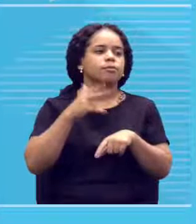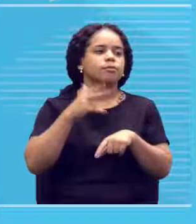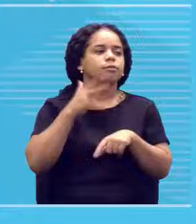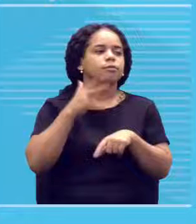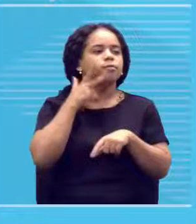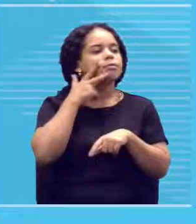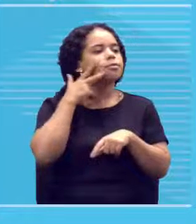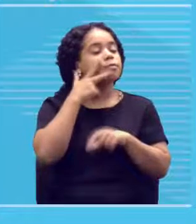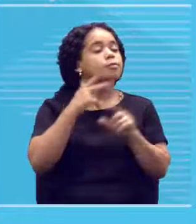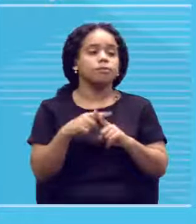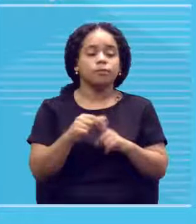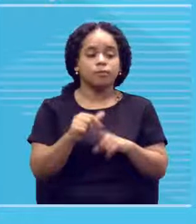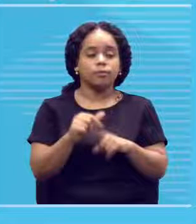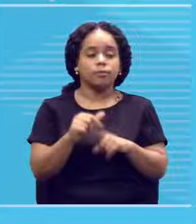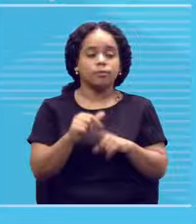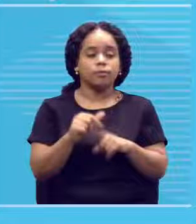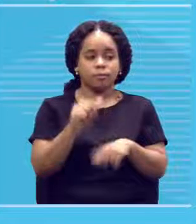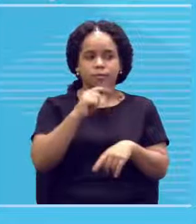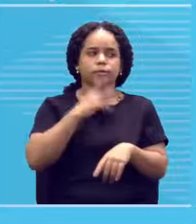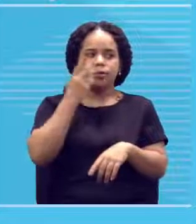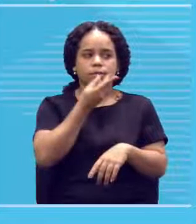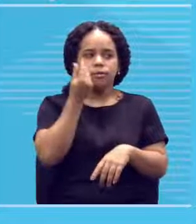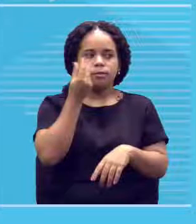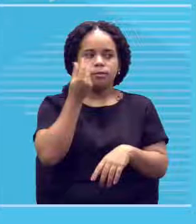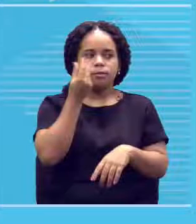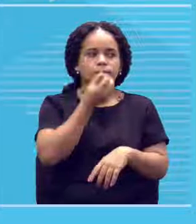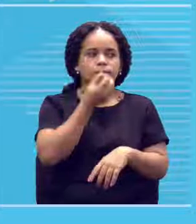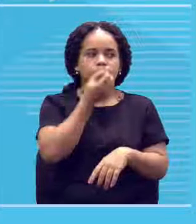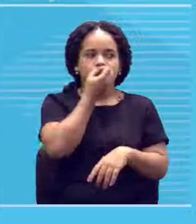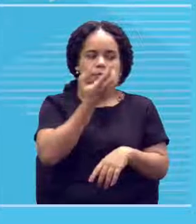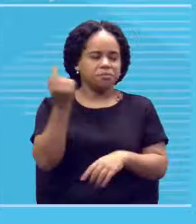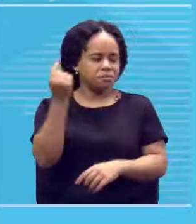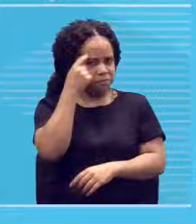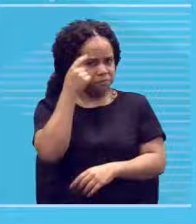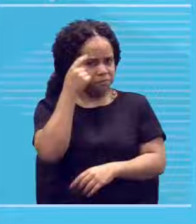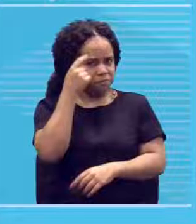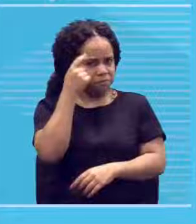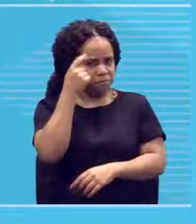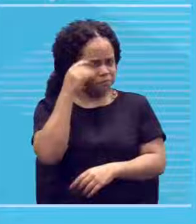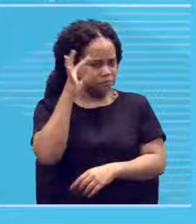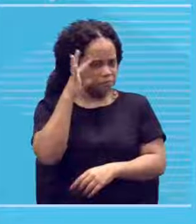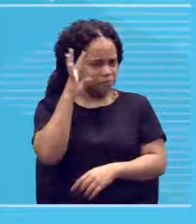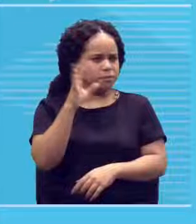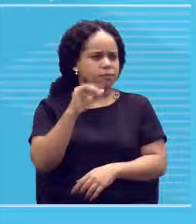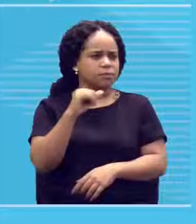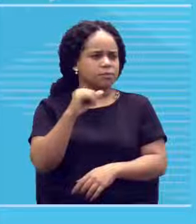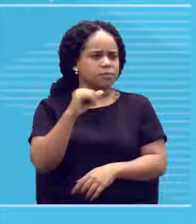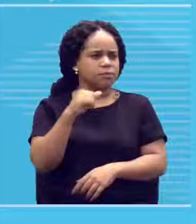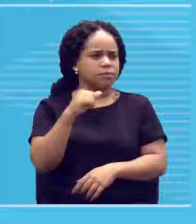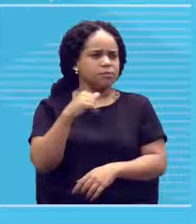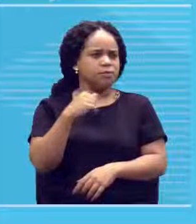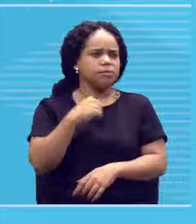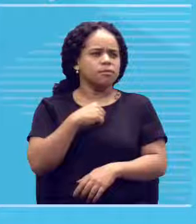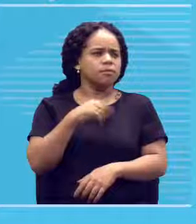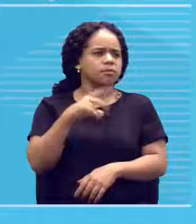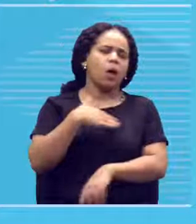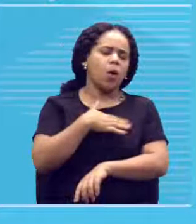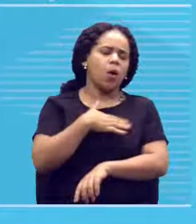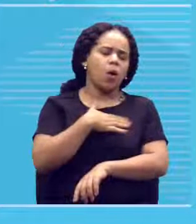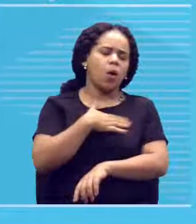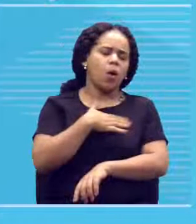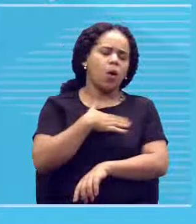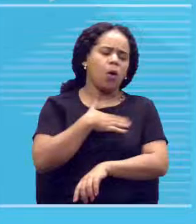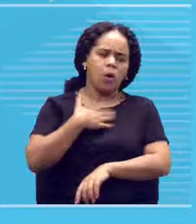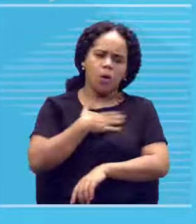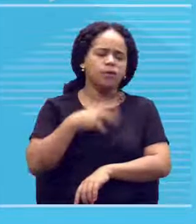Seco pois a bebida tem um Sabor Agradável Você já imaginou você falando assim a grande preferência